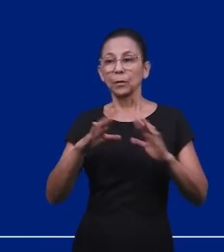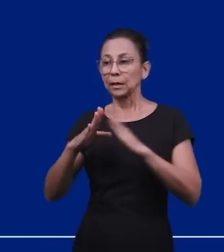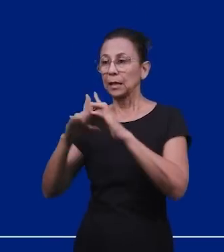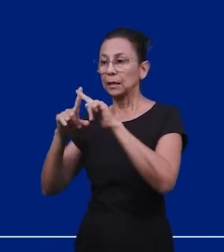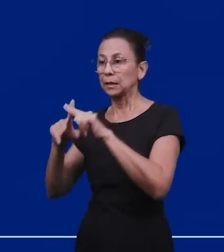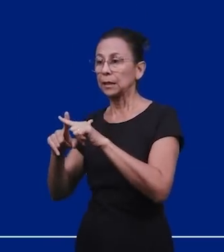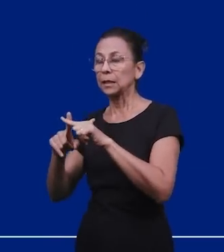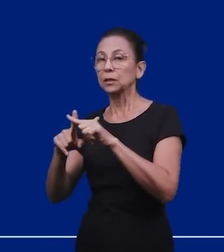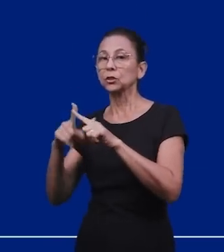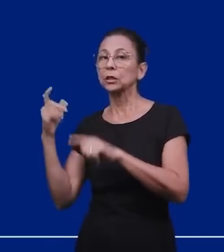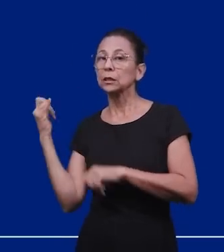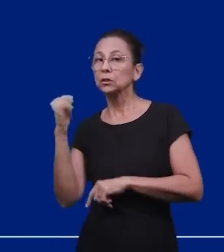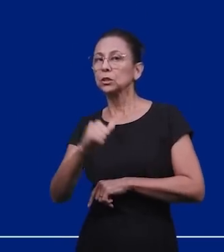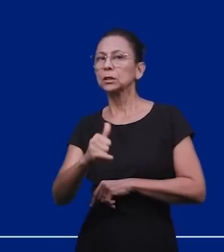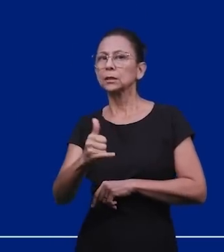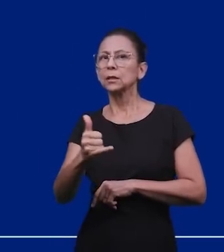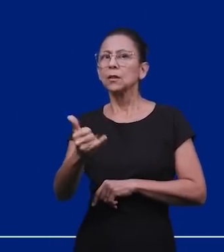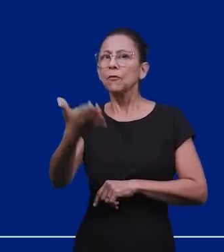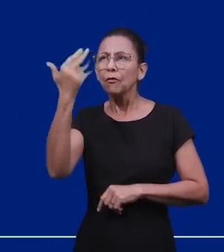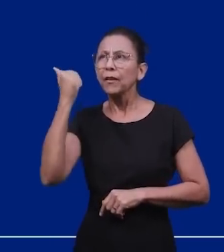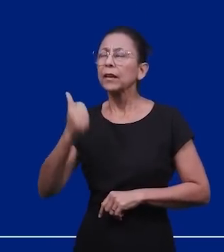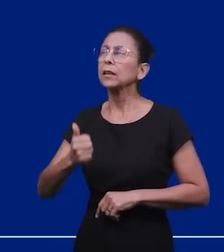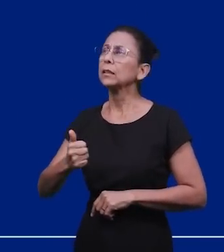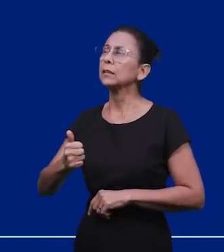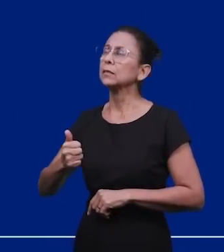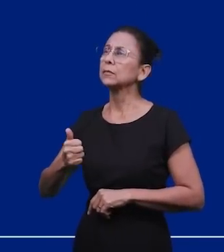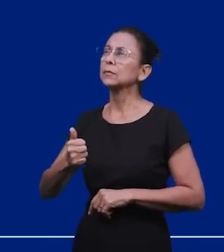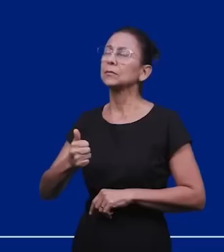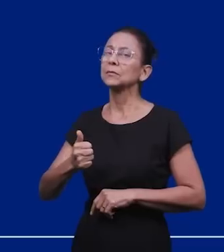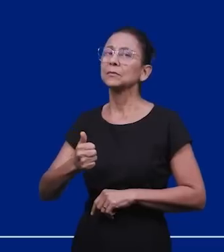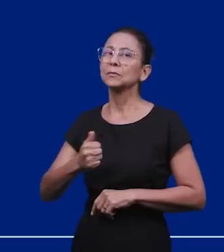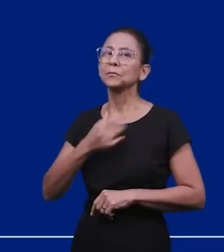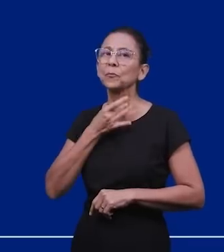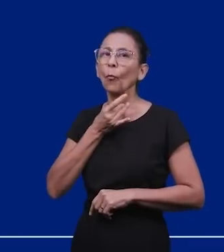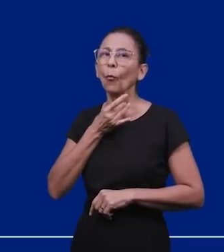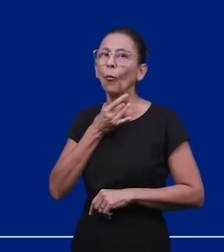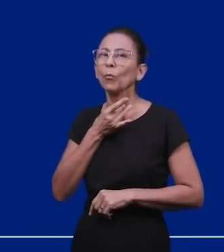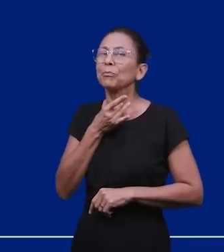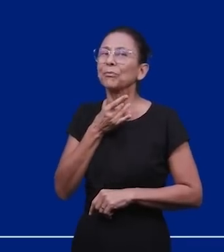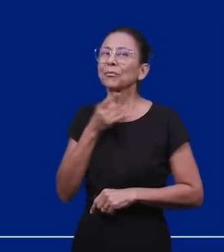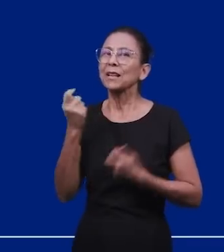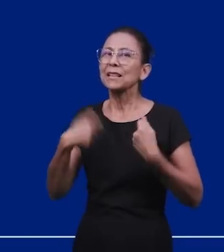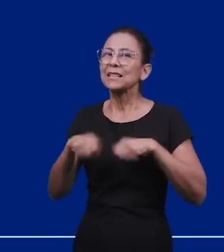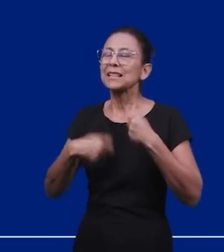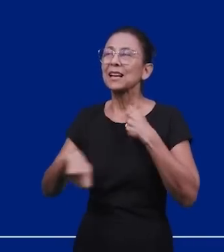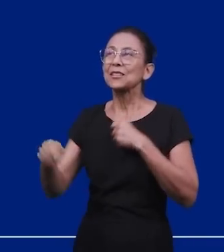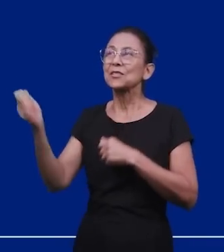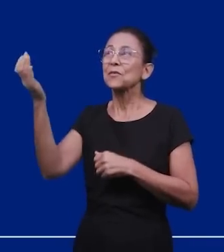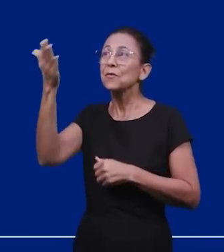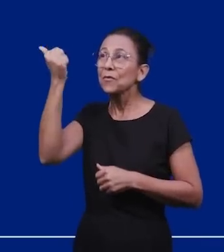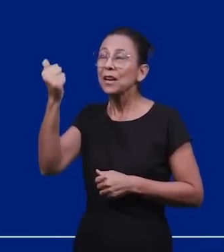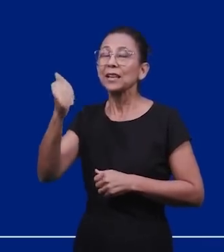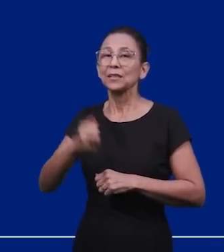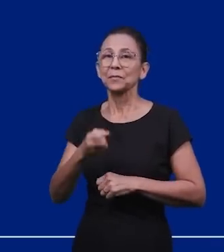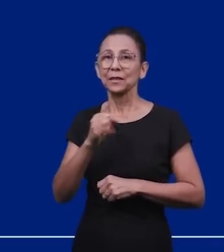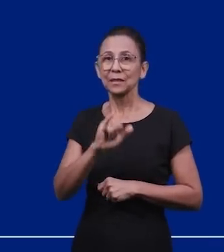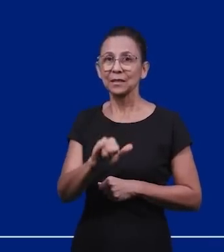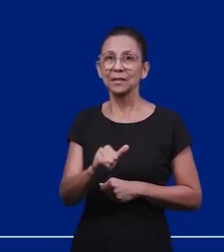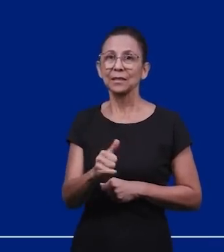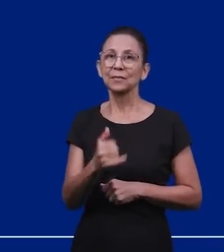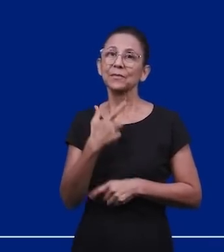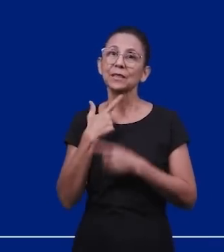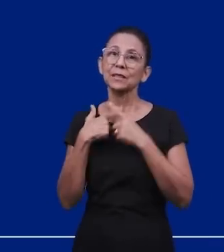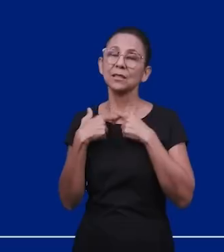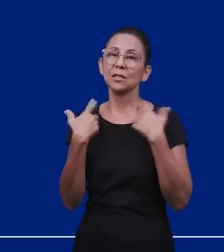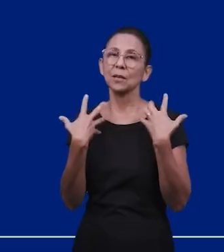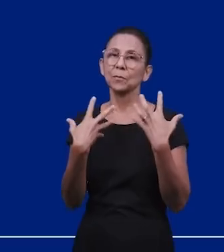dizem, vem. E quem ouve, diga, vem. E quem tem sede, venha. E quem quiser, tome